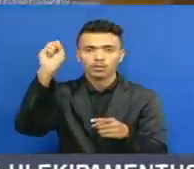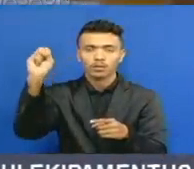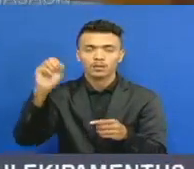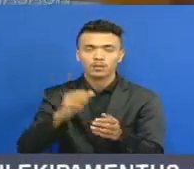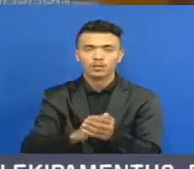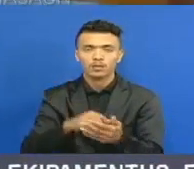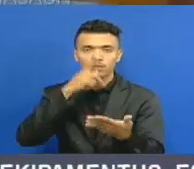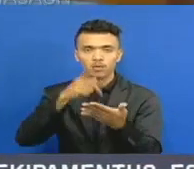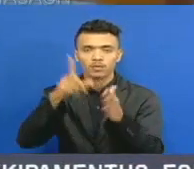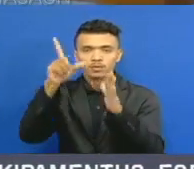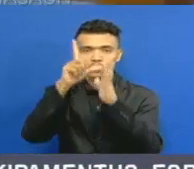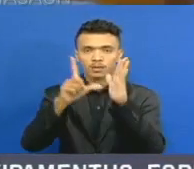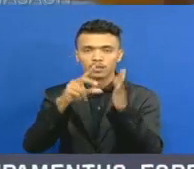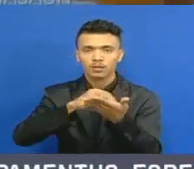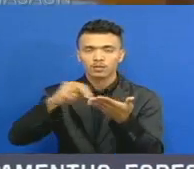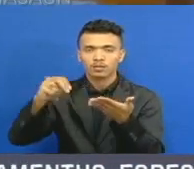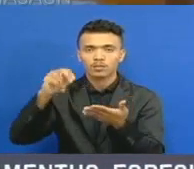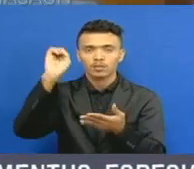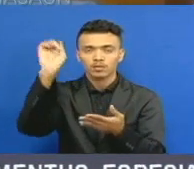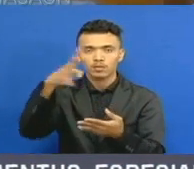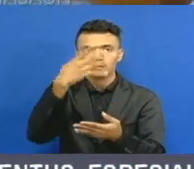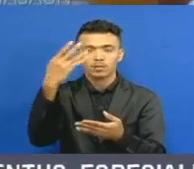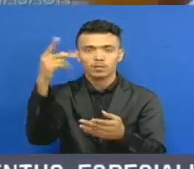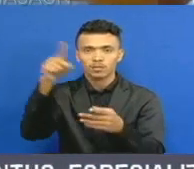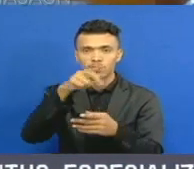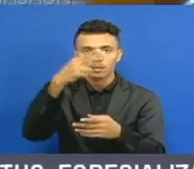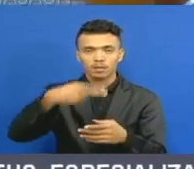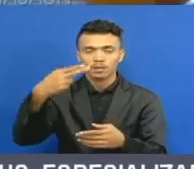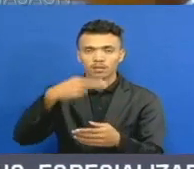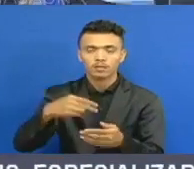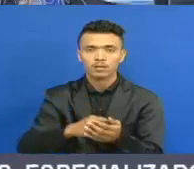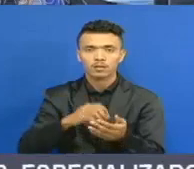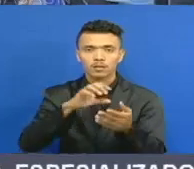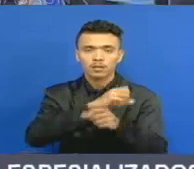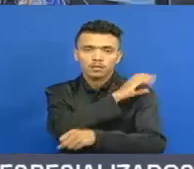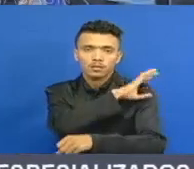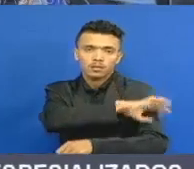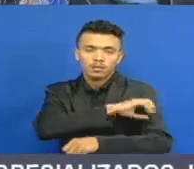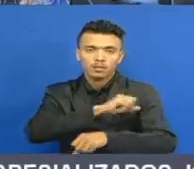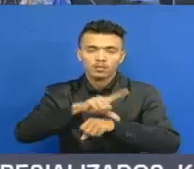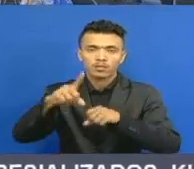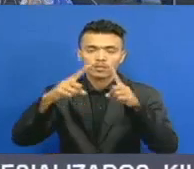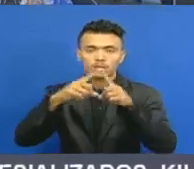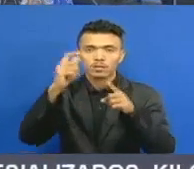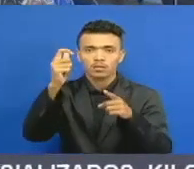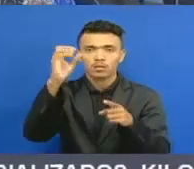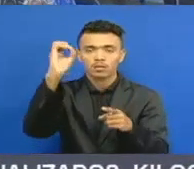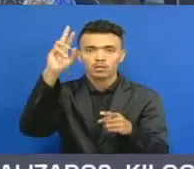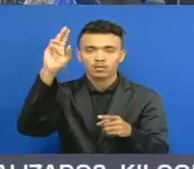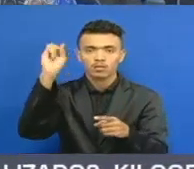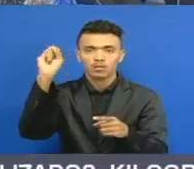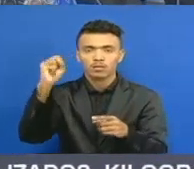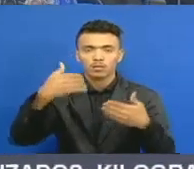Proposta lei número sanulores em rádio para a quinta, com o regime jurídico segurança social, para titulares órgão soberano e